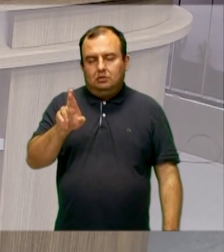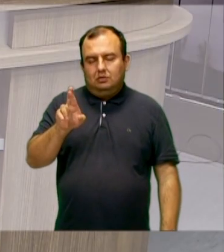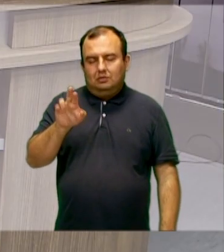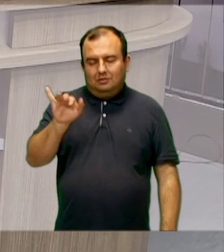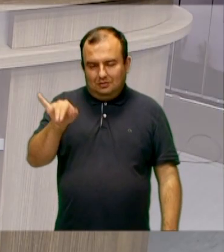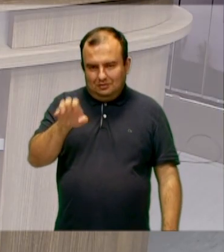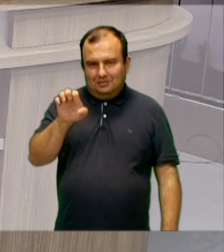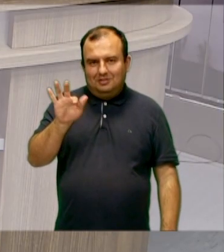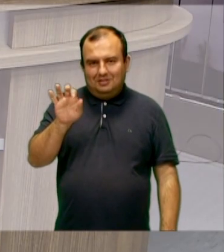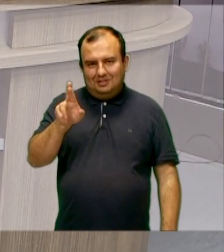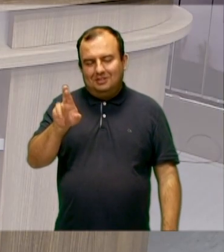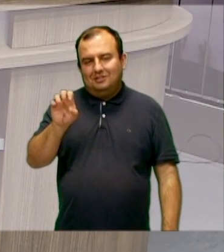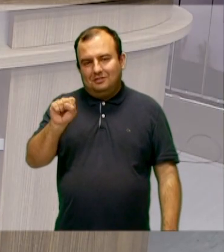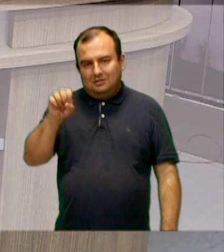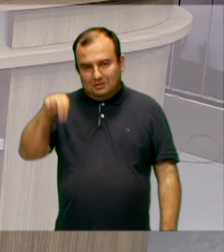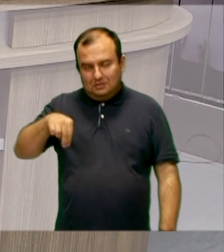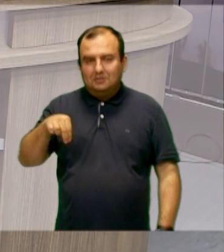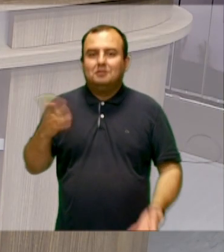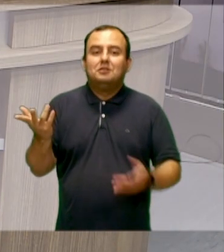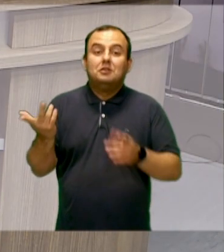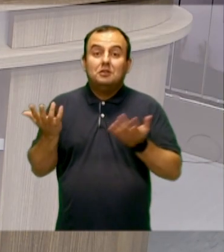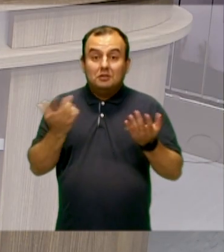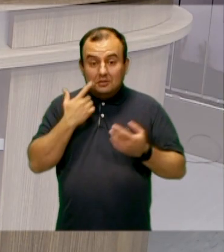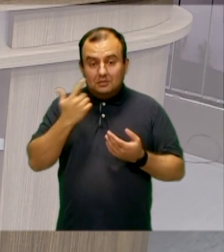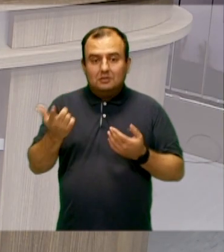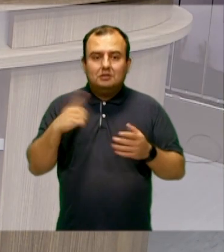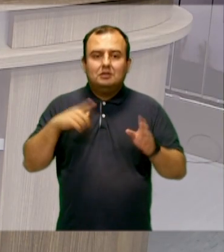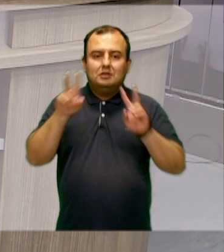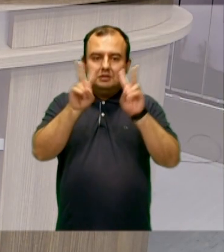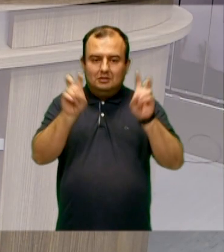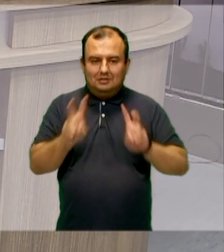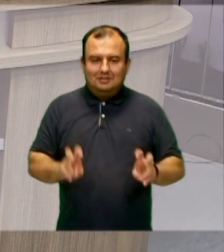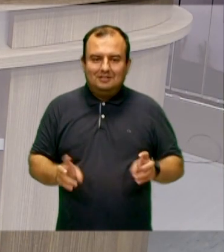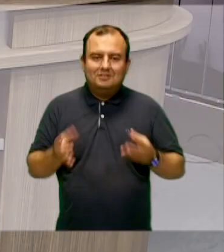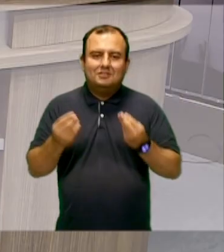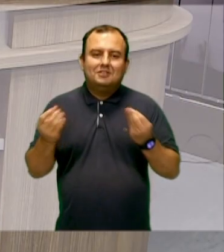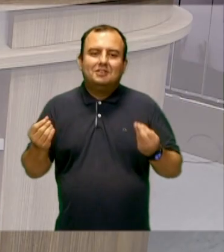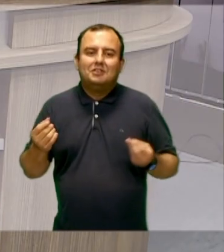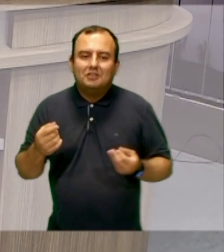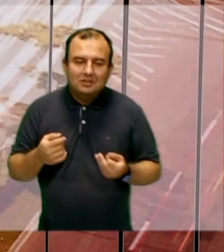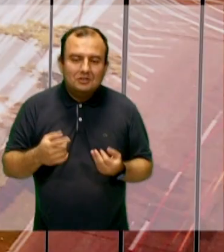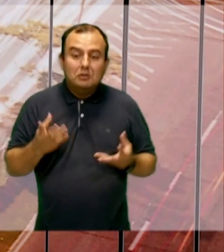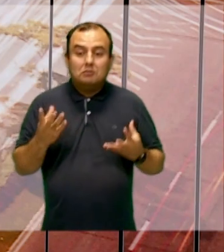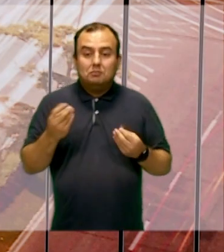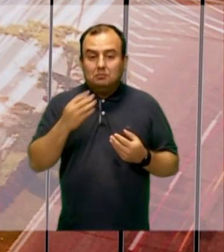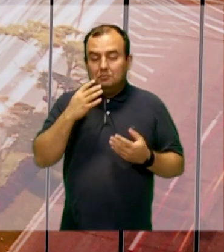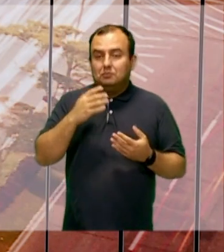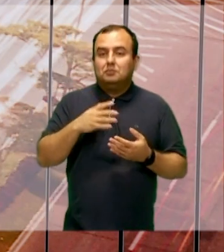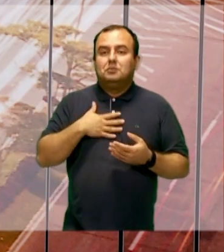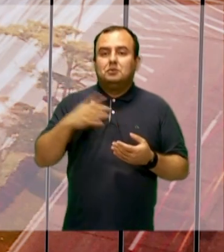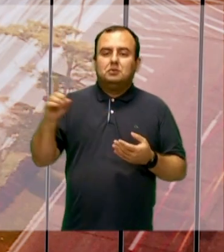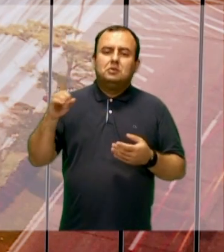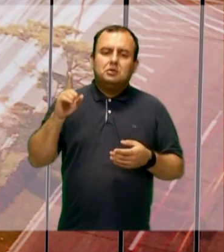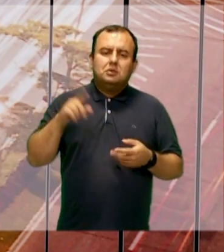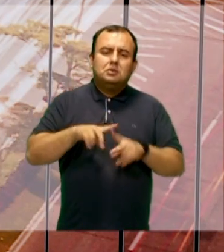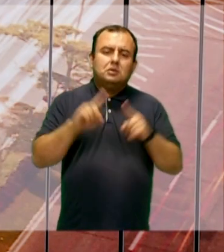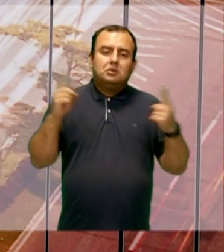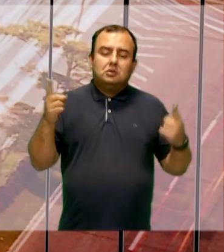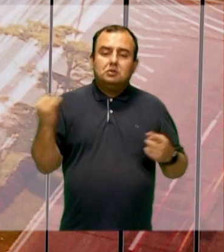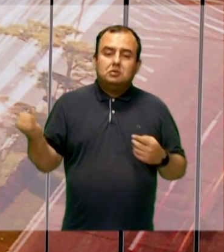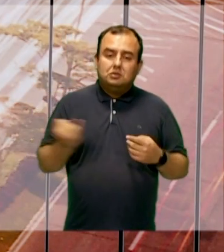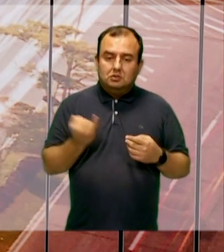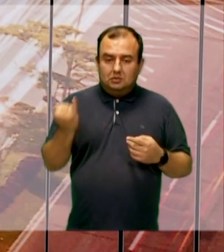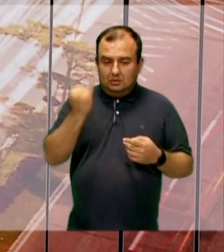Espíndola. Jefferson, olha, a gente tem tanta pauta que eu fico assim, né? Mas uma muito importante que